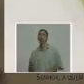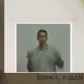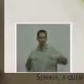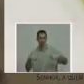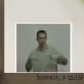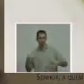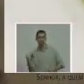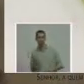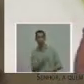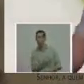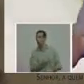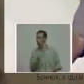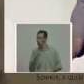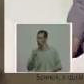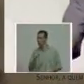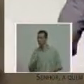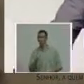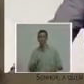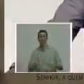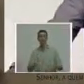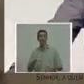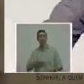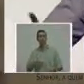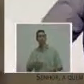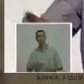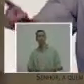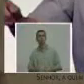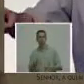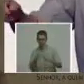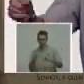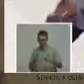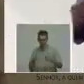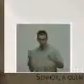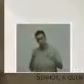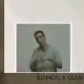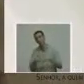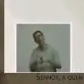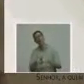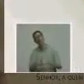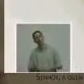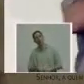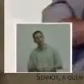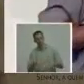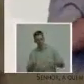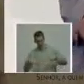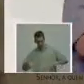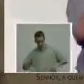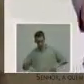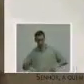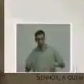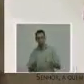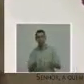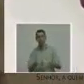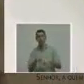que tá aí guarda o teu coração guarda o teu coração é a coisa mais preciosa que tens meu